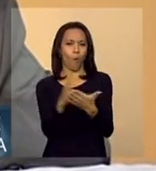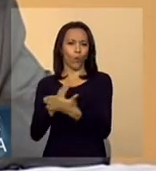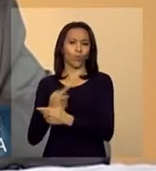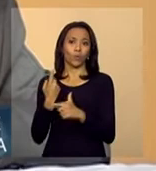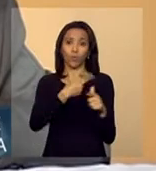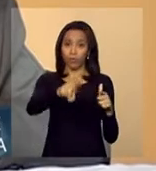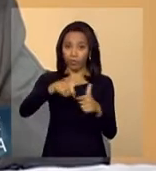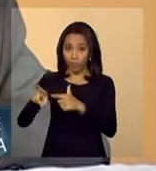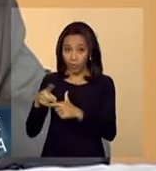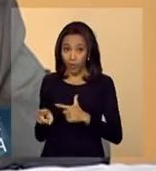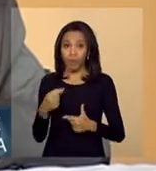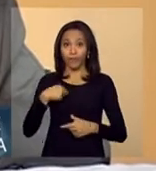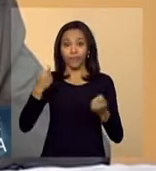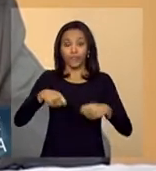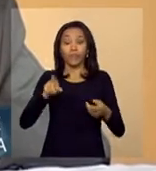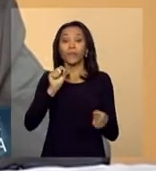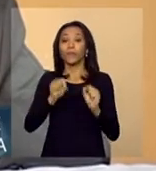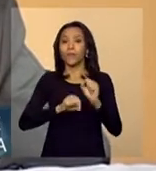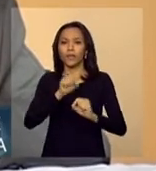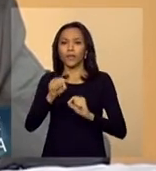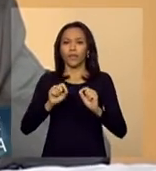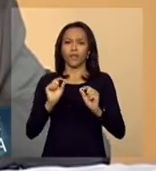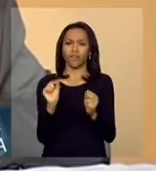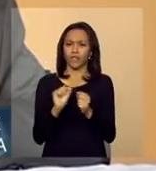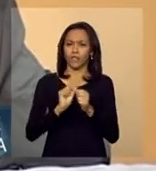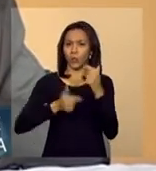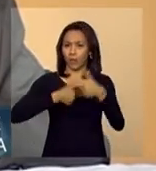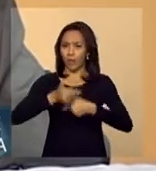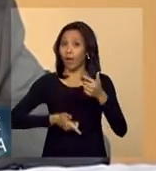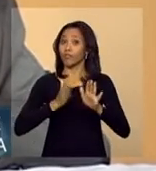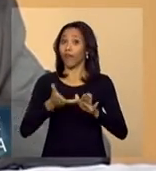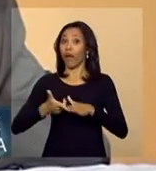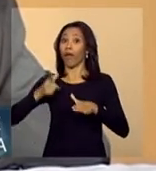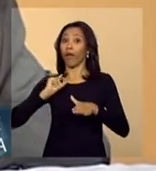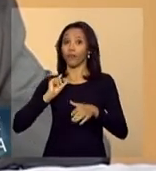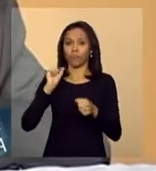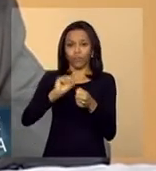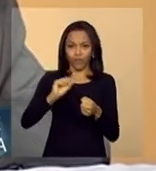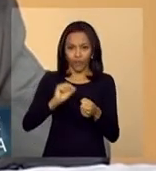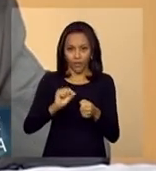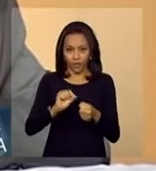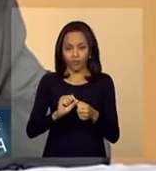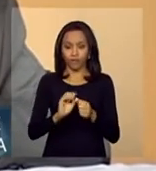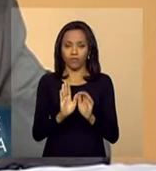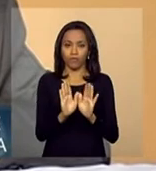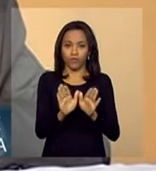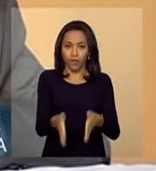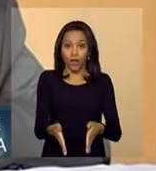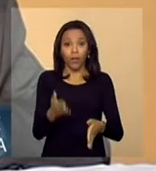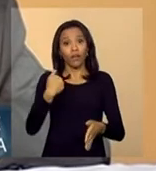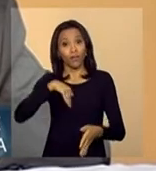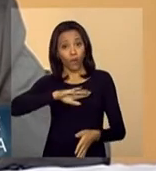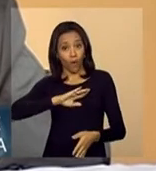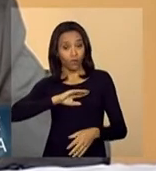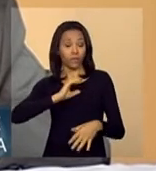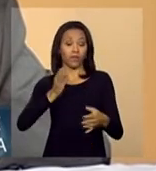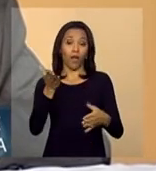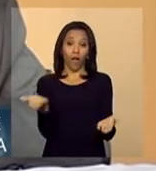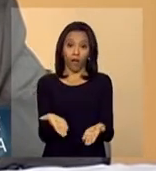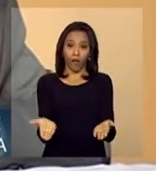redundam em ter que refazer um trabalho que já tinha sido feito, e lá foram 11 vezes mesmo, e a gente espera